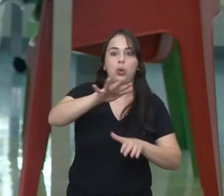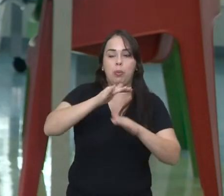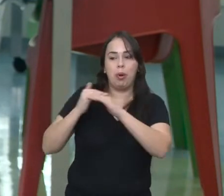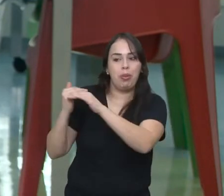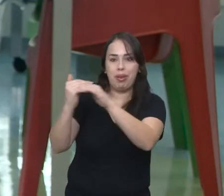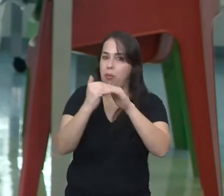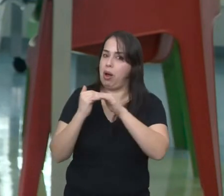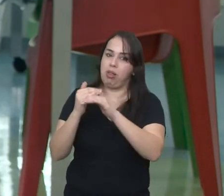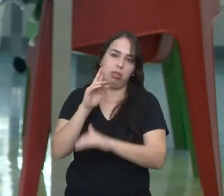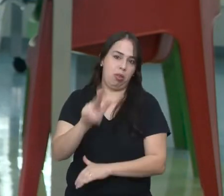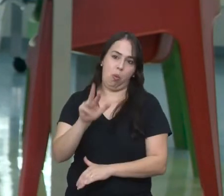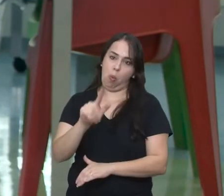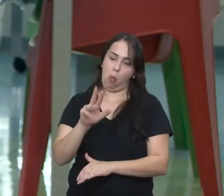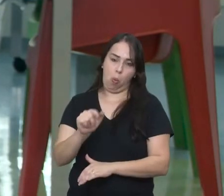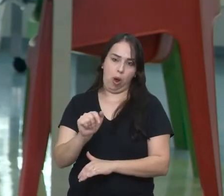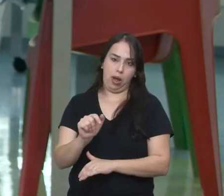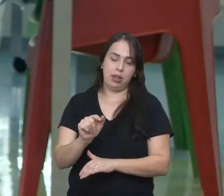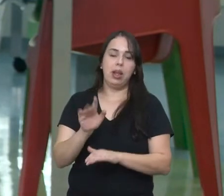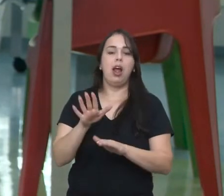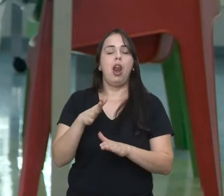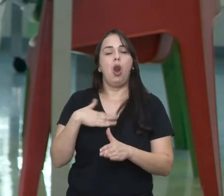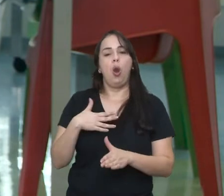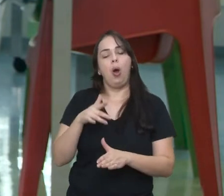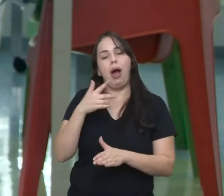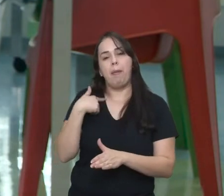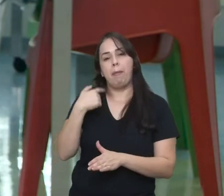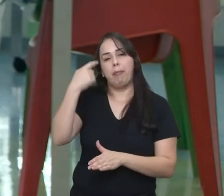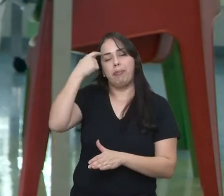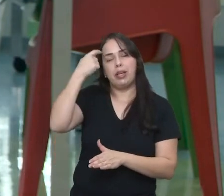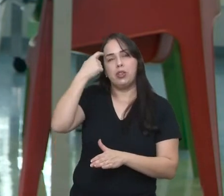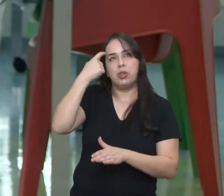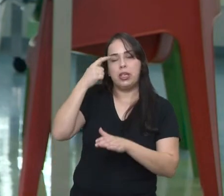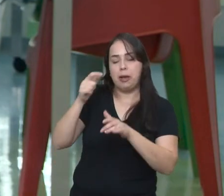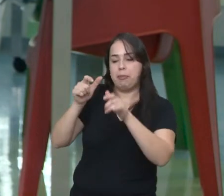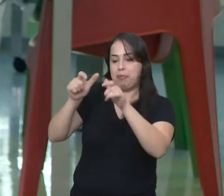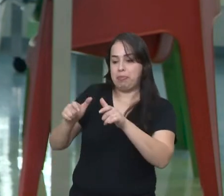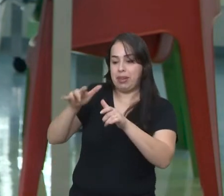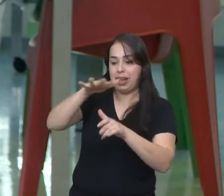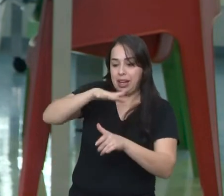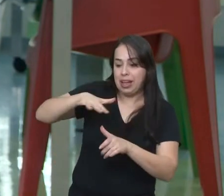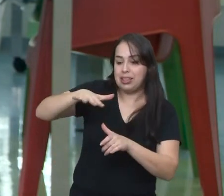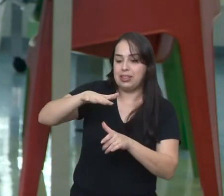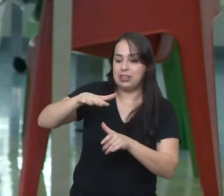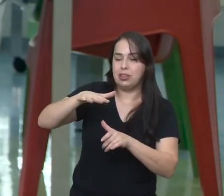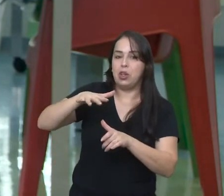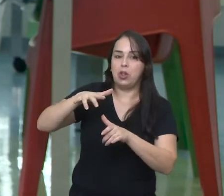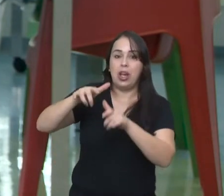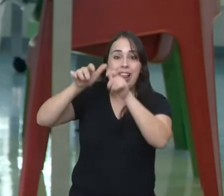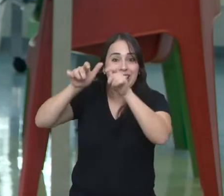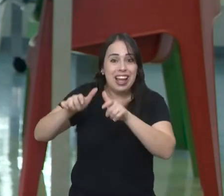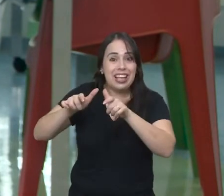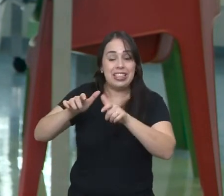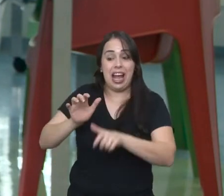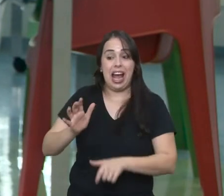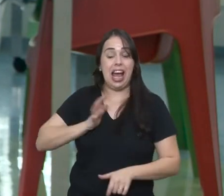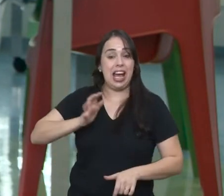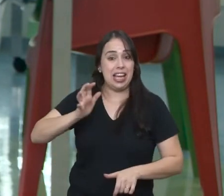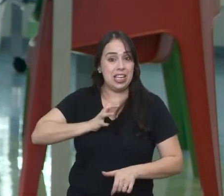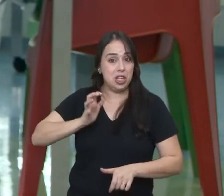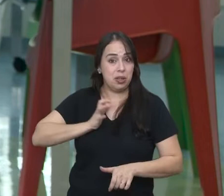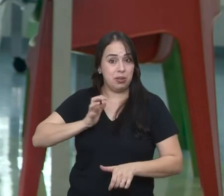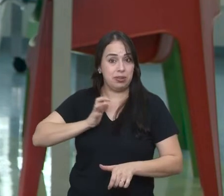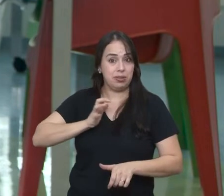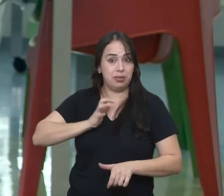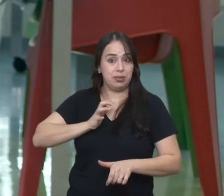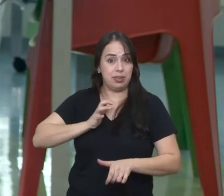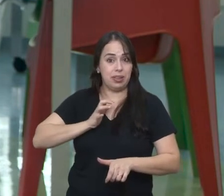acesso à internet, eles não estão distribuídos de maneira homogênea no território. Tá? Com certeza a gente tem uma distribuição maior